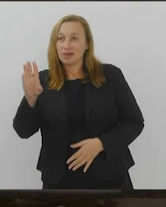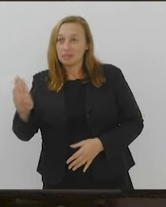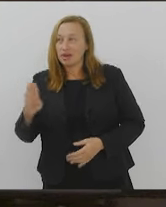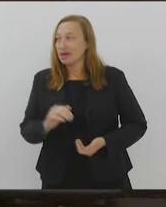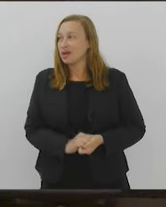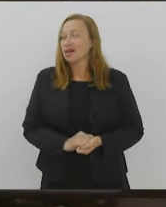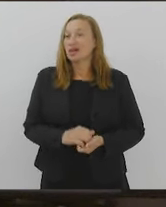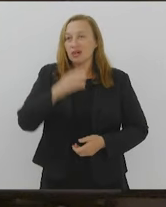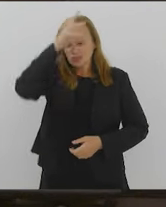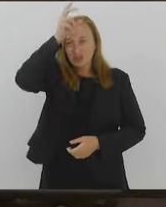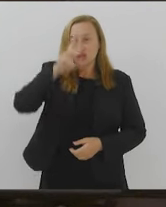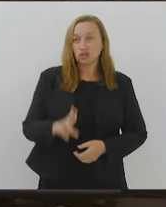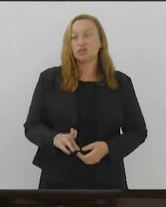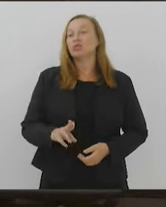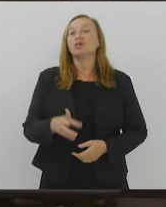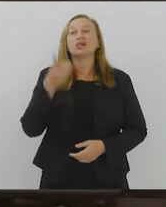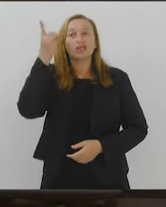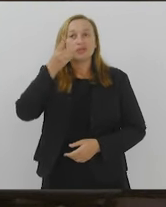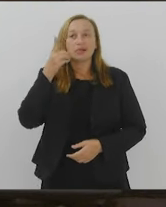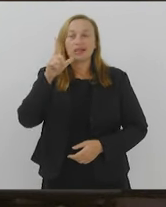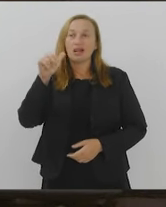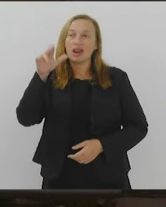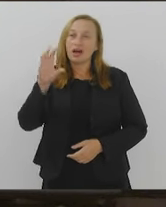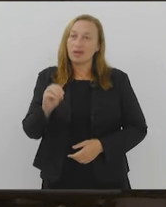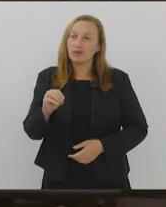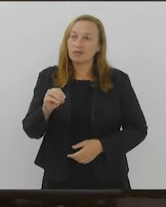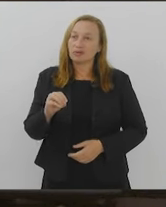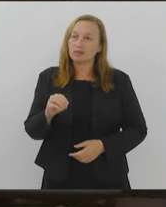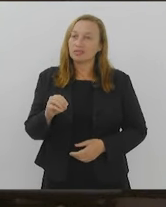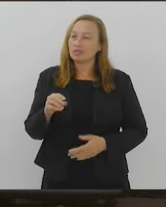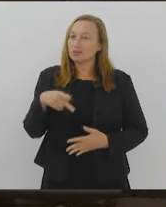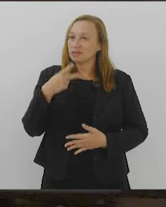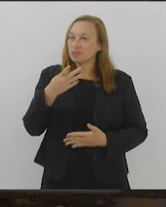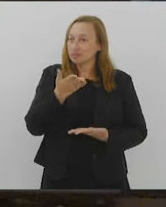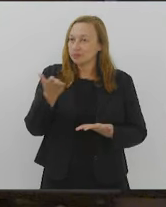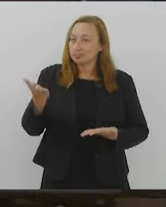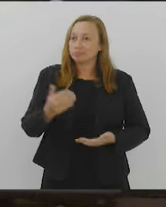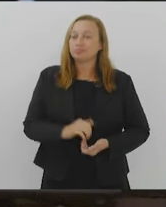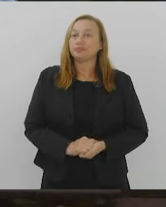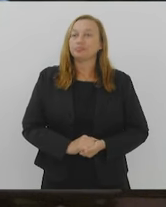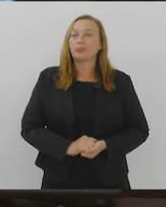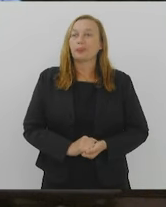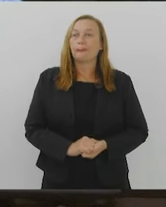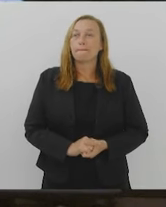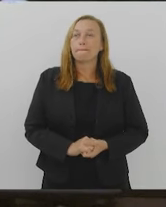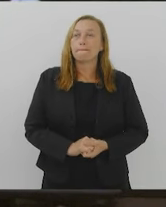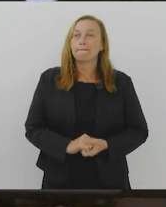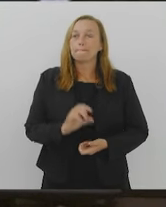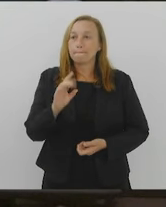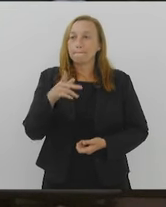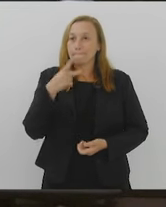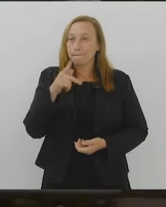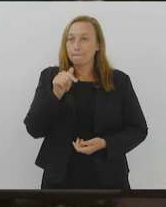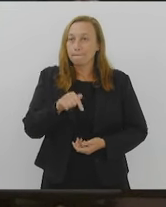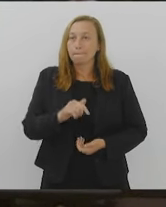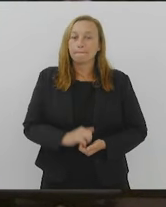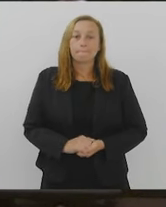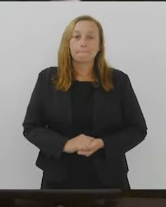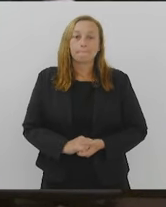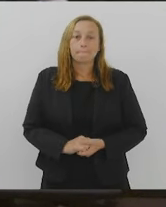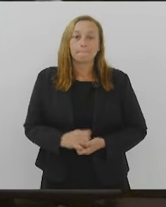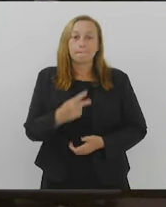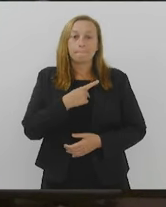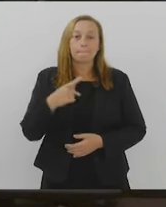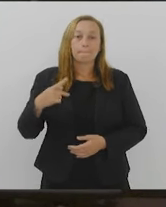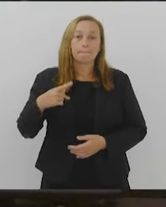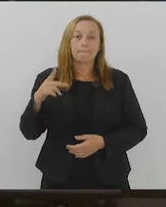e o deputado Léo Vieira, a palavra está franqueada. Eu só vou mencionar aqui a pastora